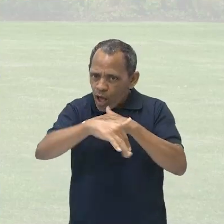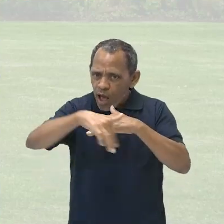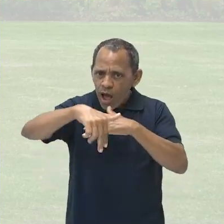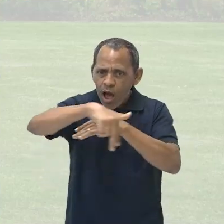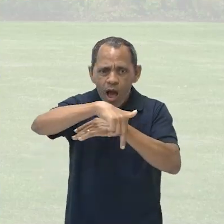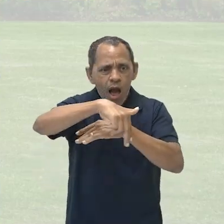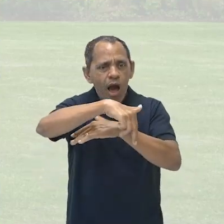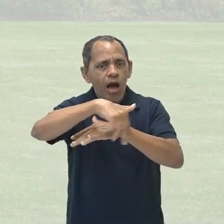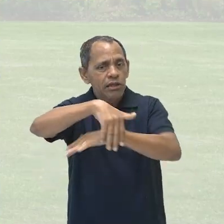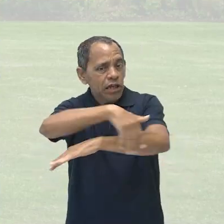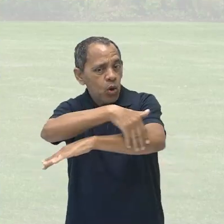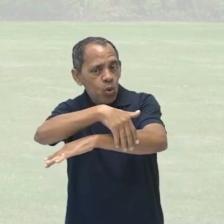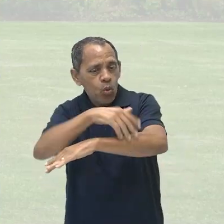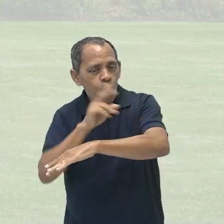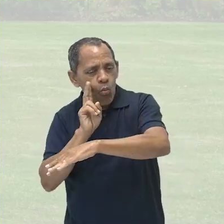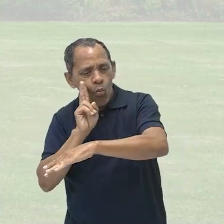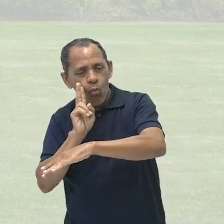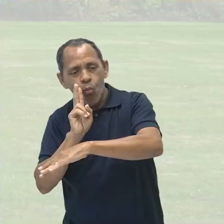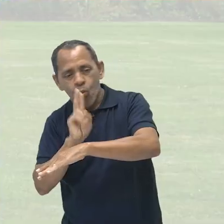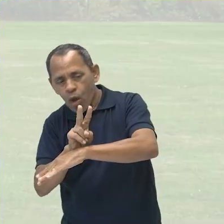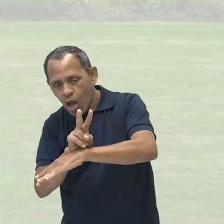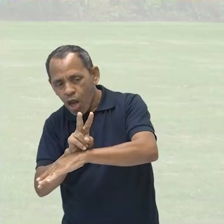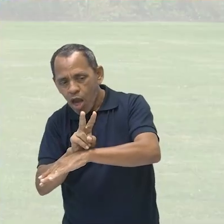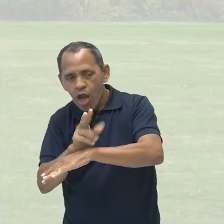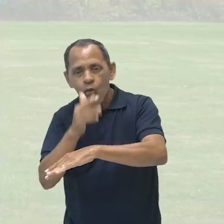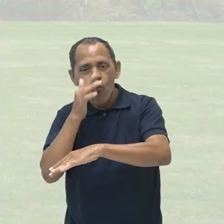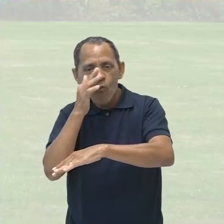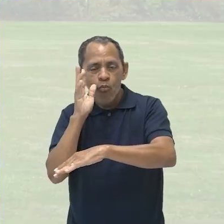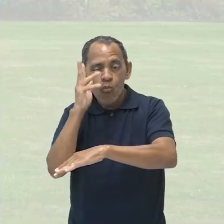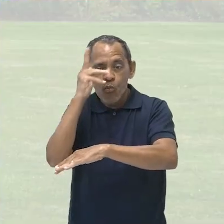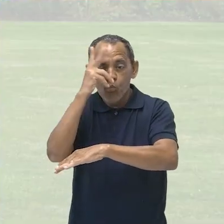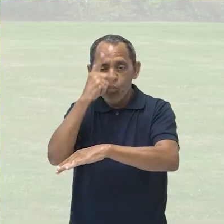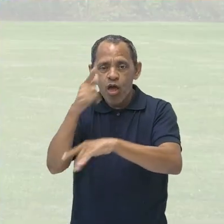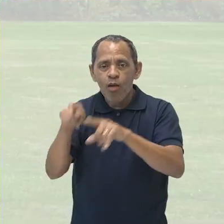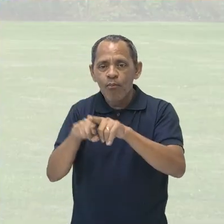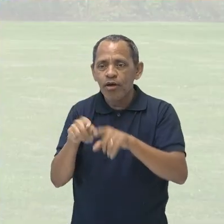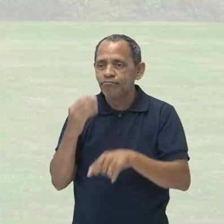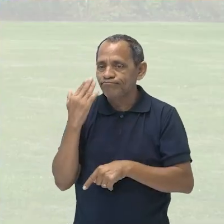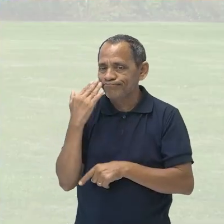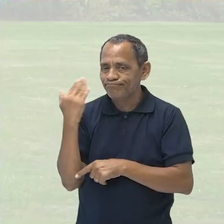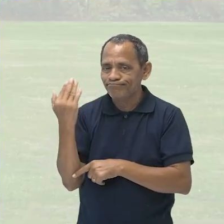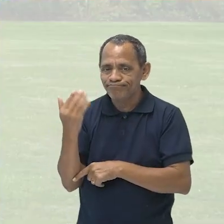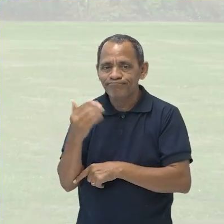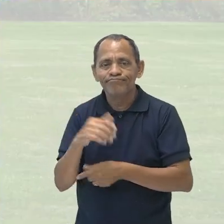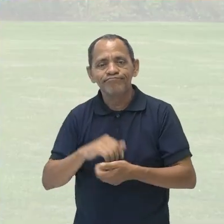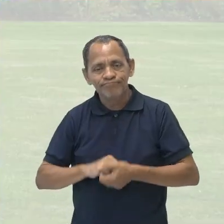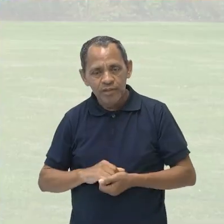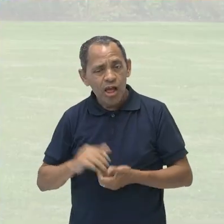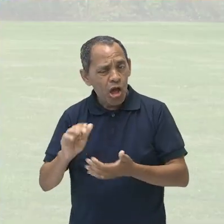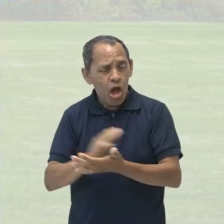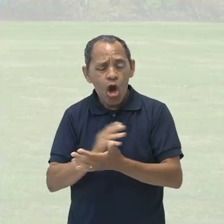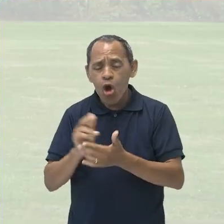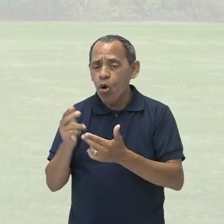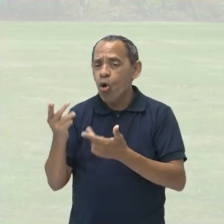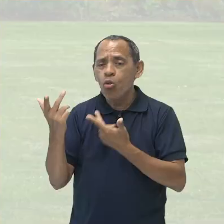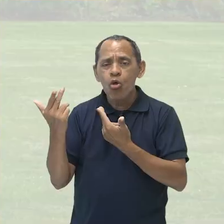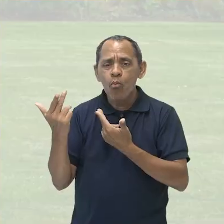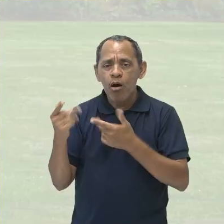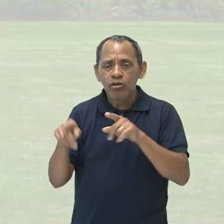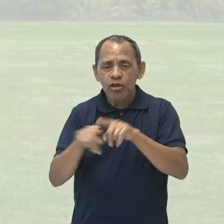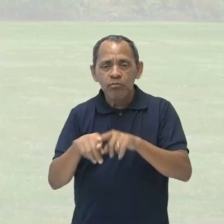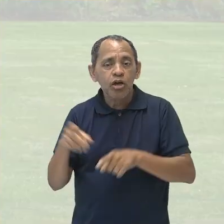pelo caminho e visualizar uma flor tão bela como esta que nós temos aqui é algo que é comum, é